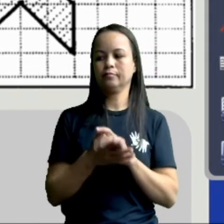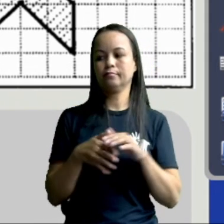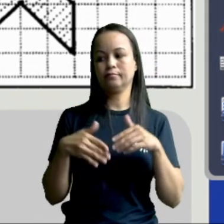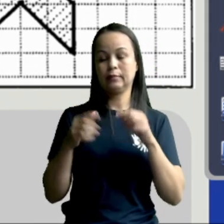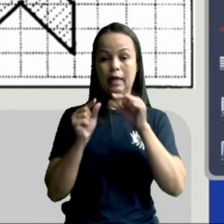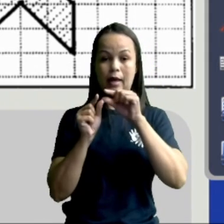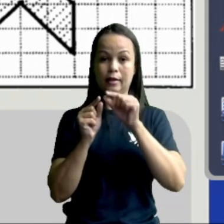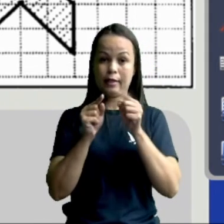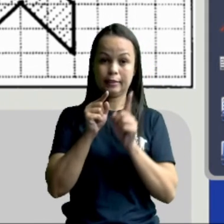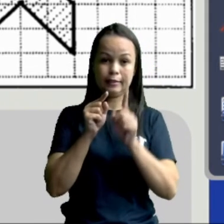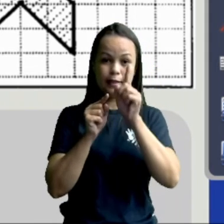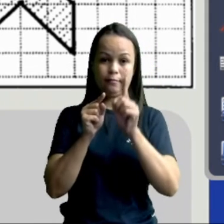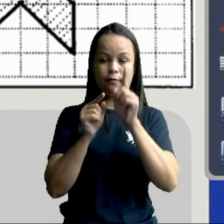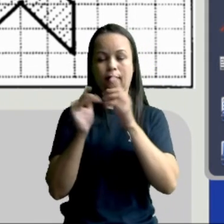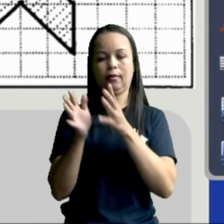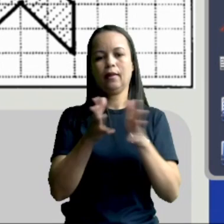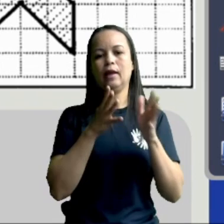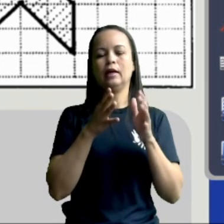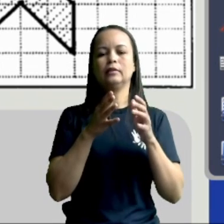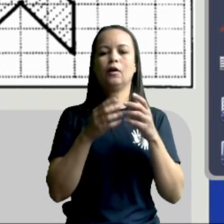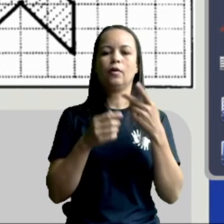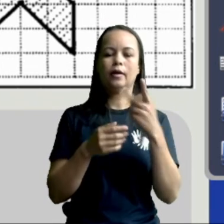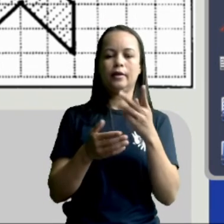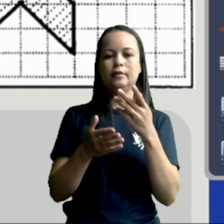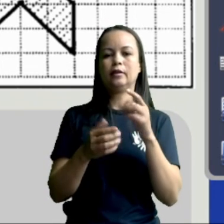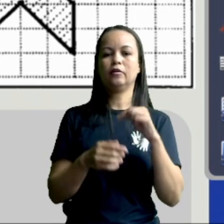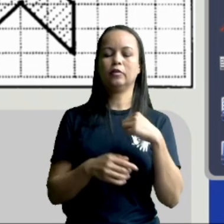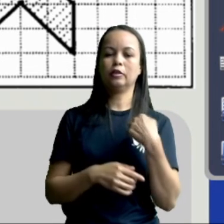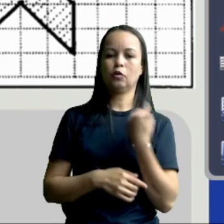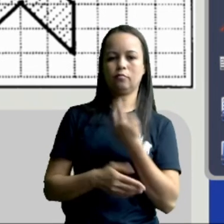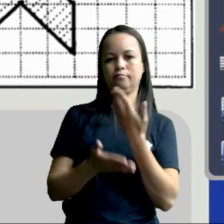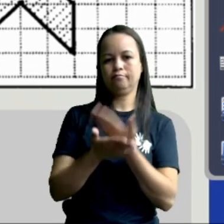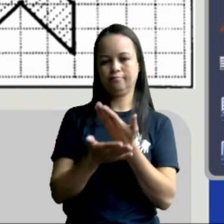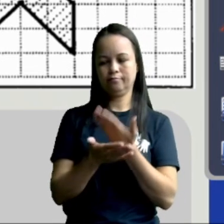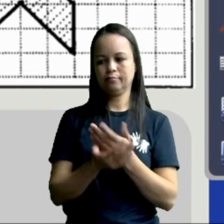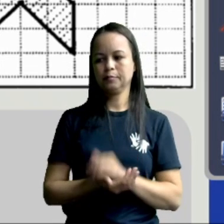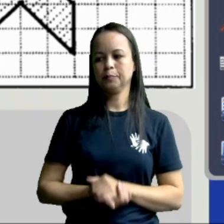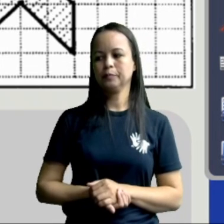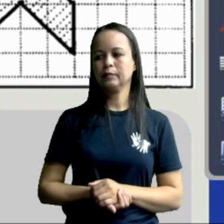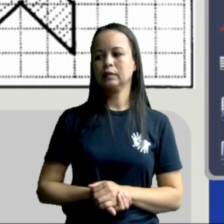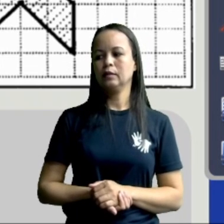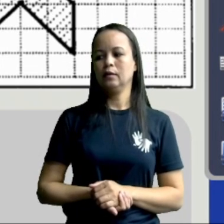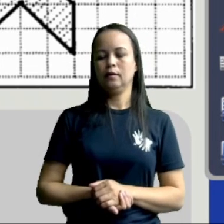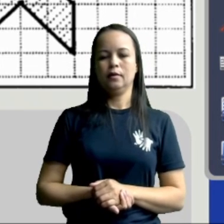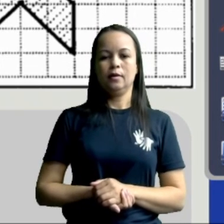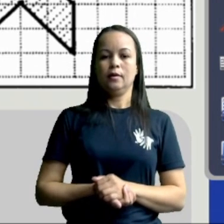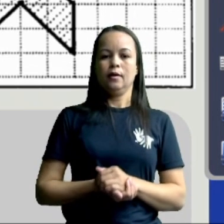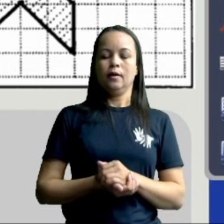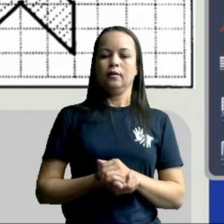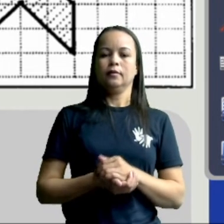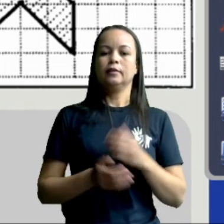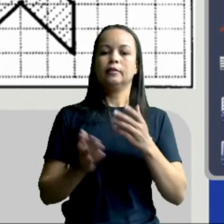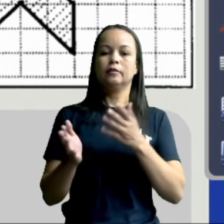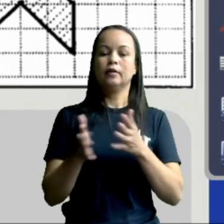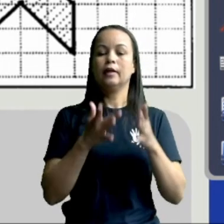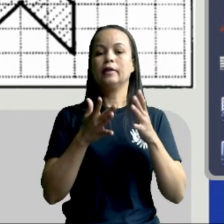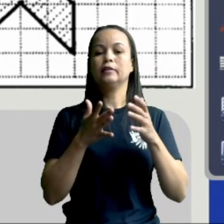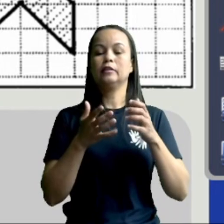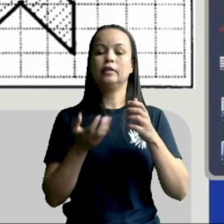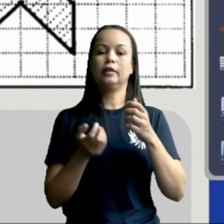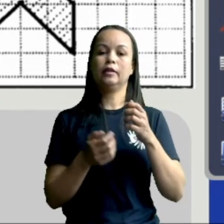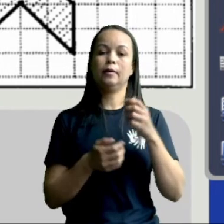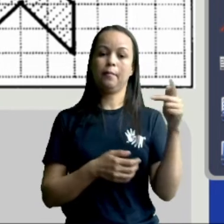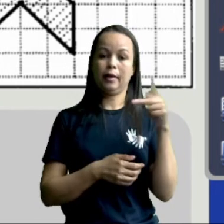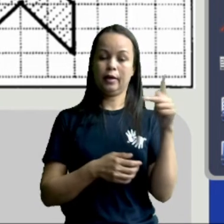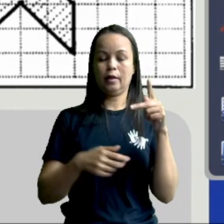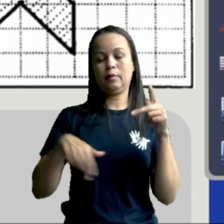isso. Foi essa nossa aula, deixa eu apagar isso daqui, área e perímetro de figuras planas que nós